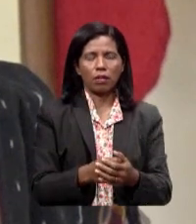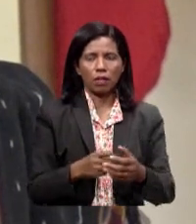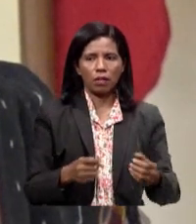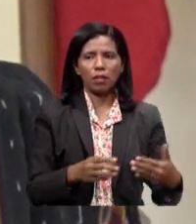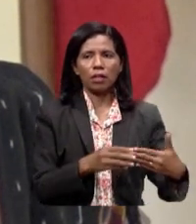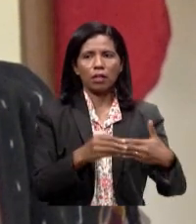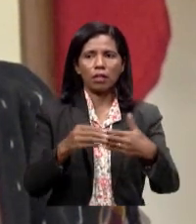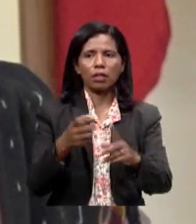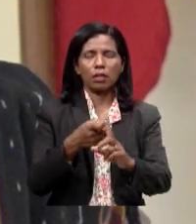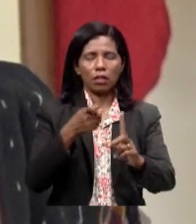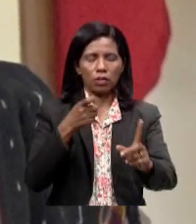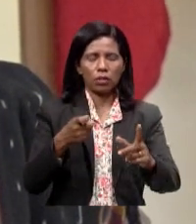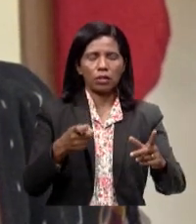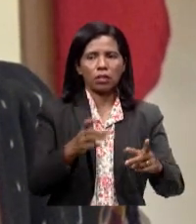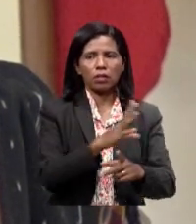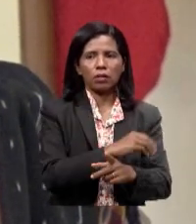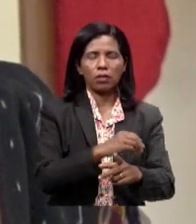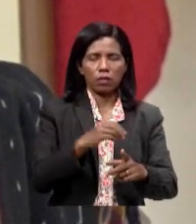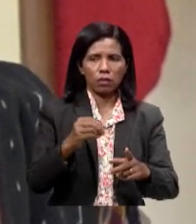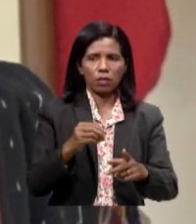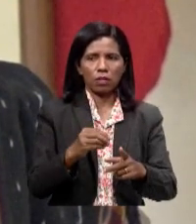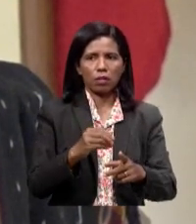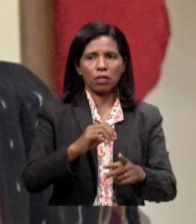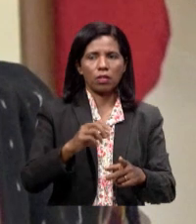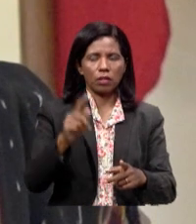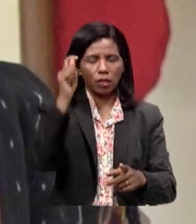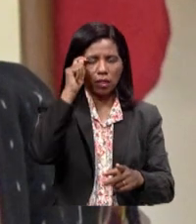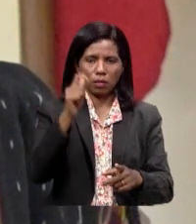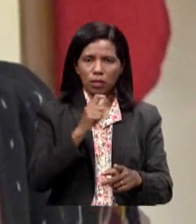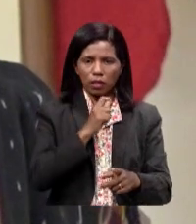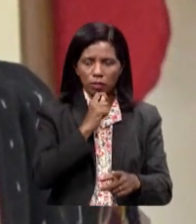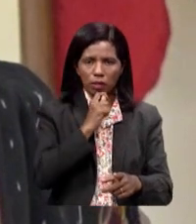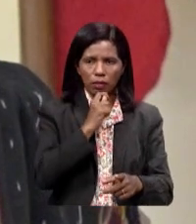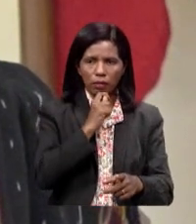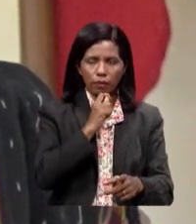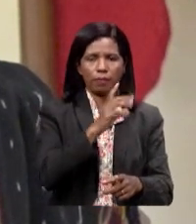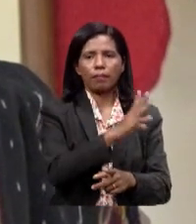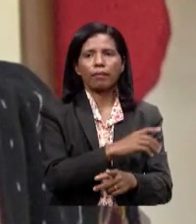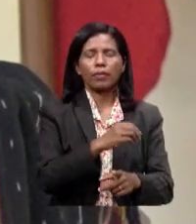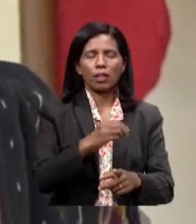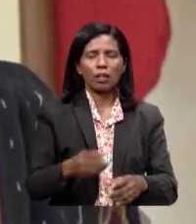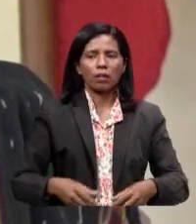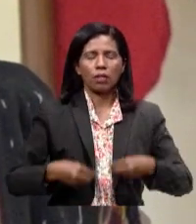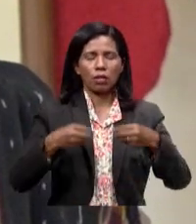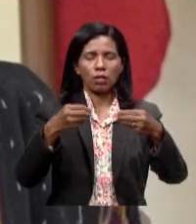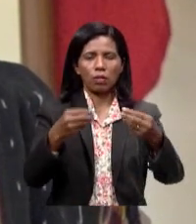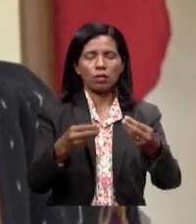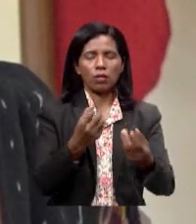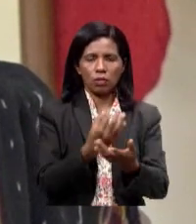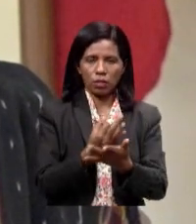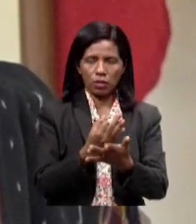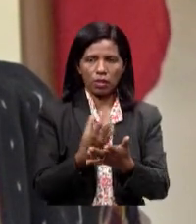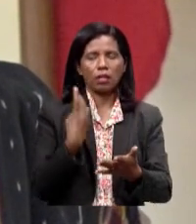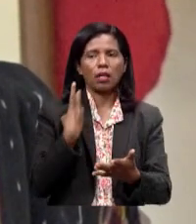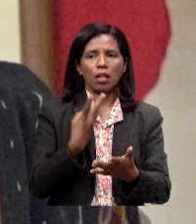nilai-nilai usi suasalensia, general atau matangua, kodi oferese bolsa dani,